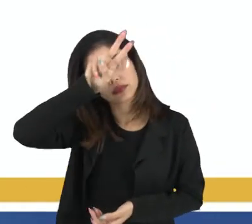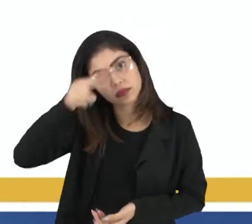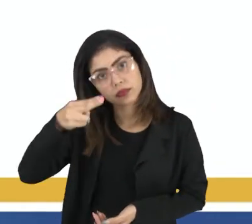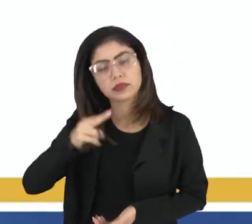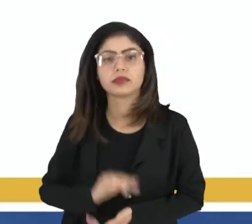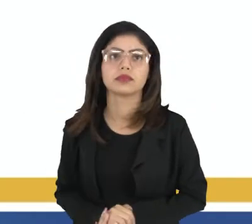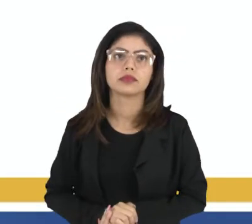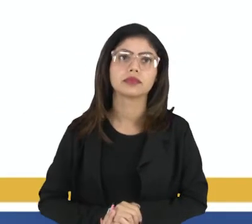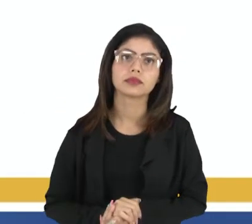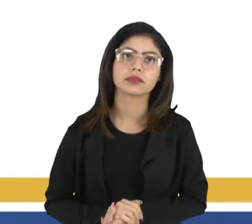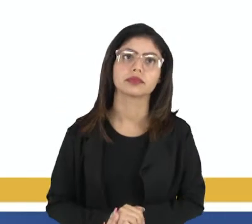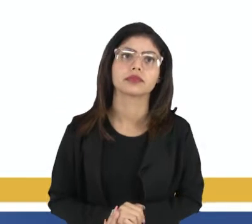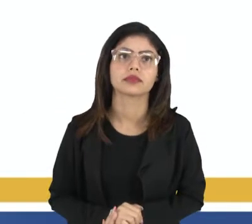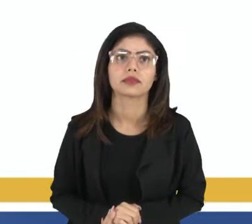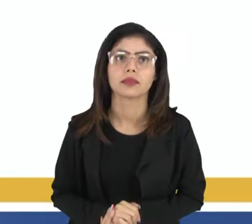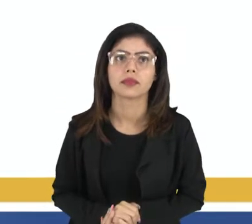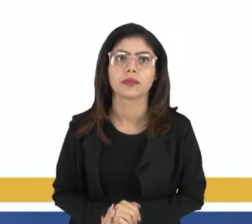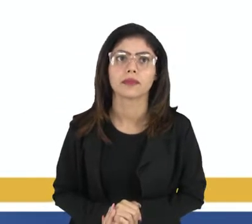linhas.